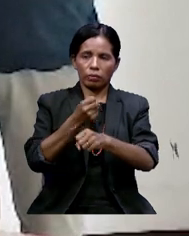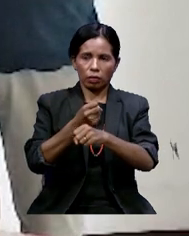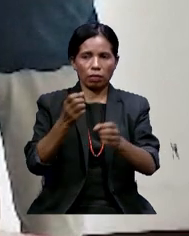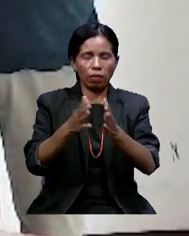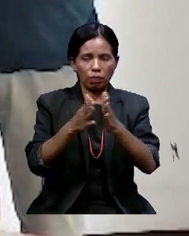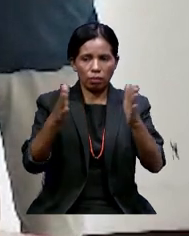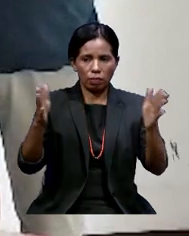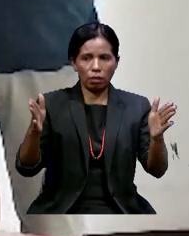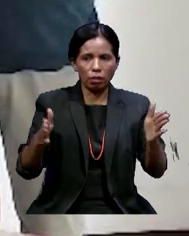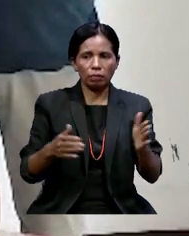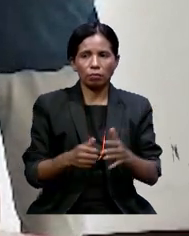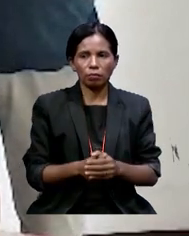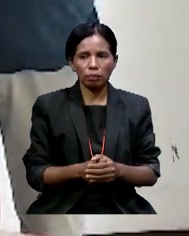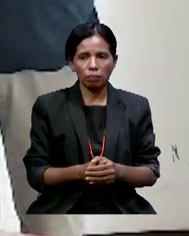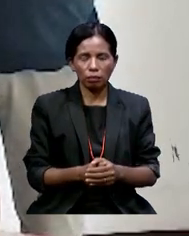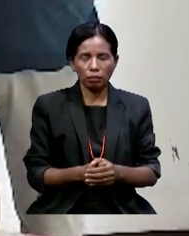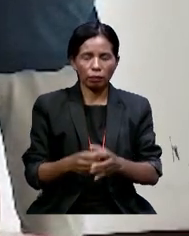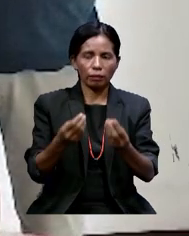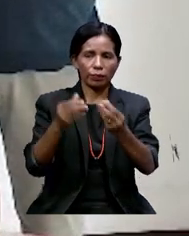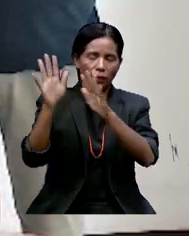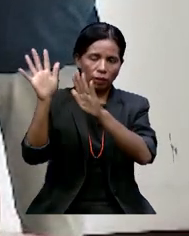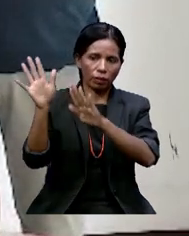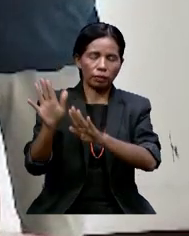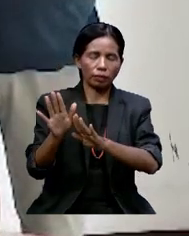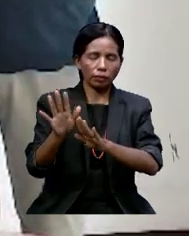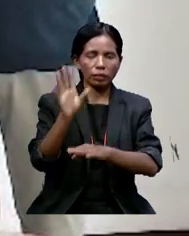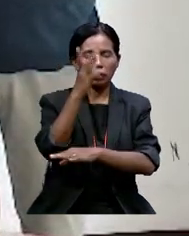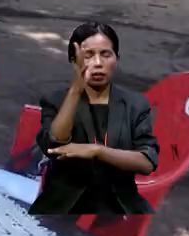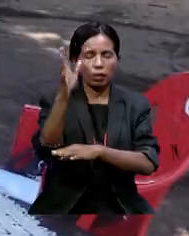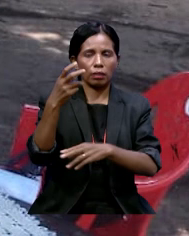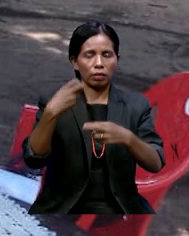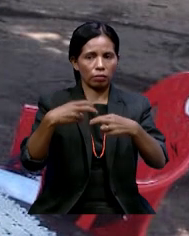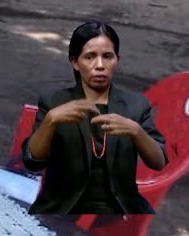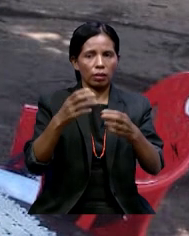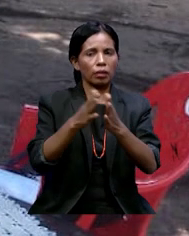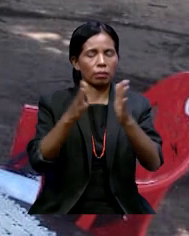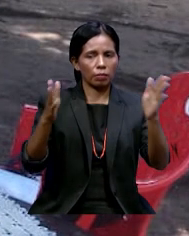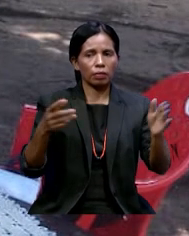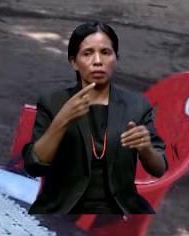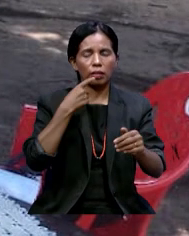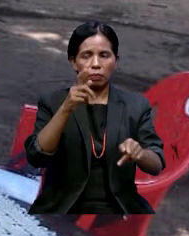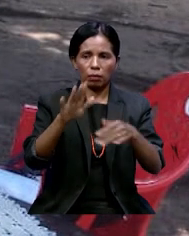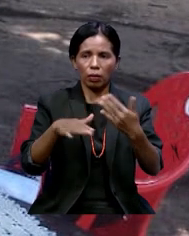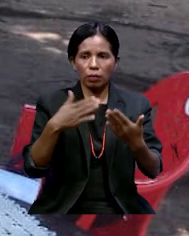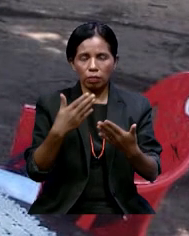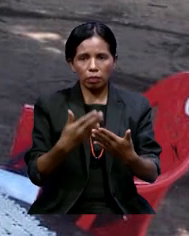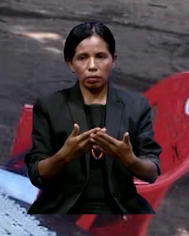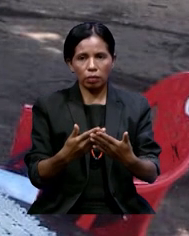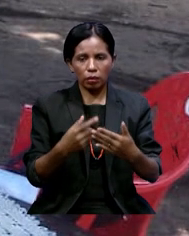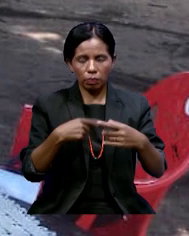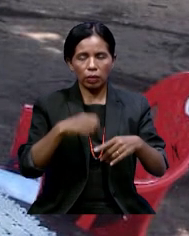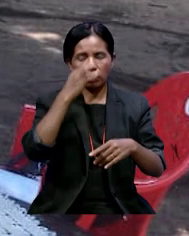fatuk nebe fatuk lolong, rai lolong, ai humbot ne risco hotu. Alerta ba komunidade sira ba